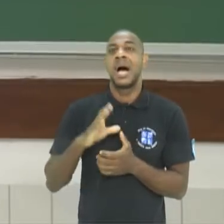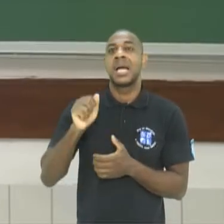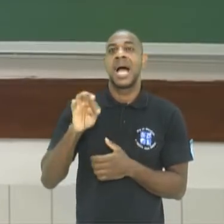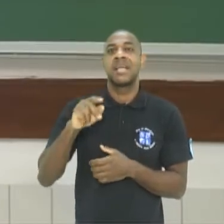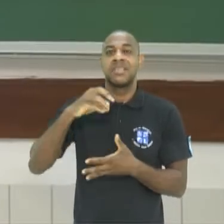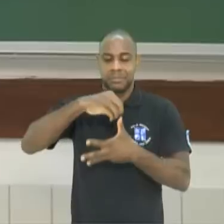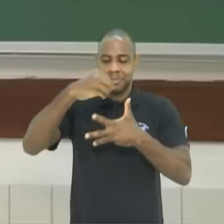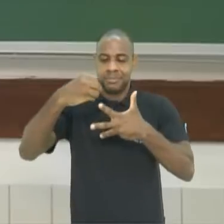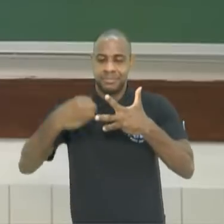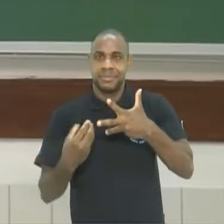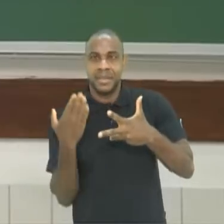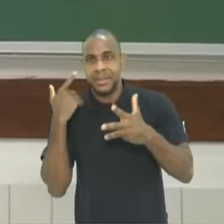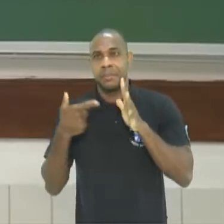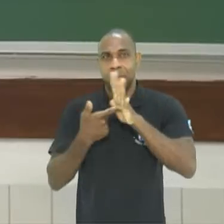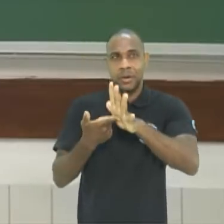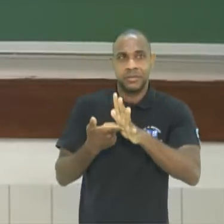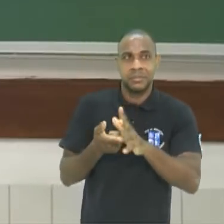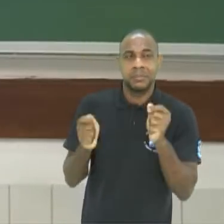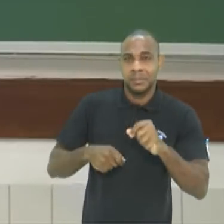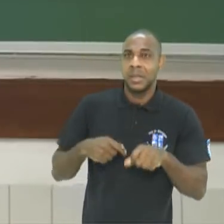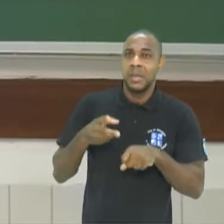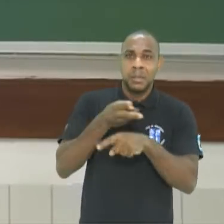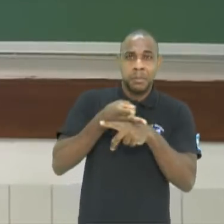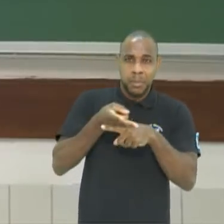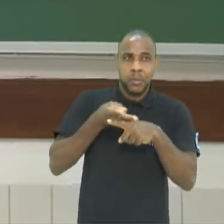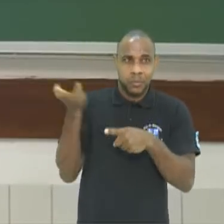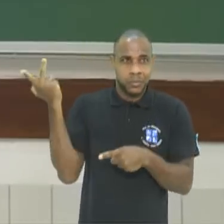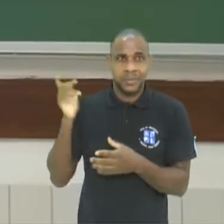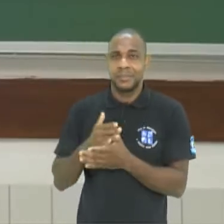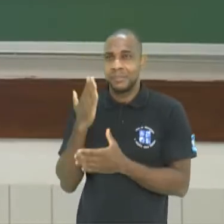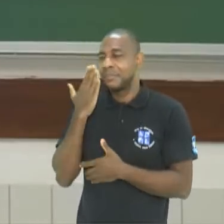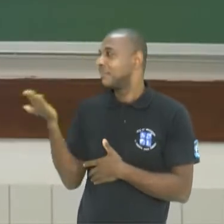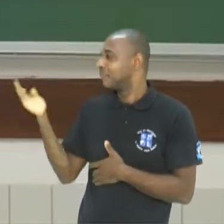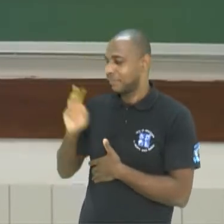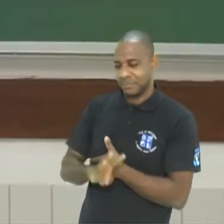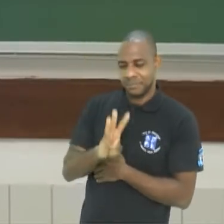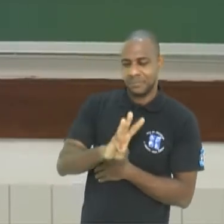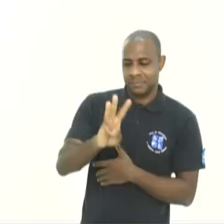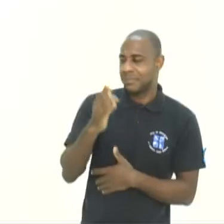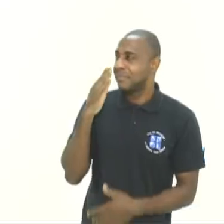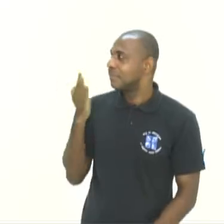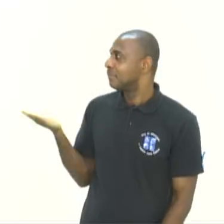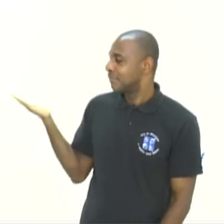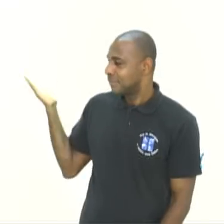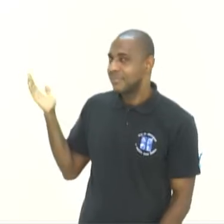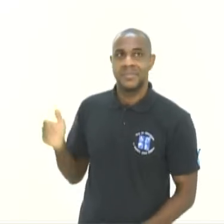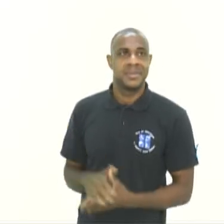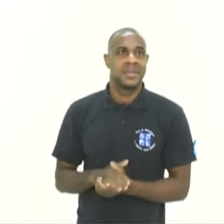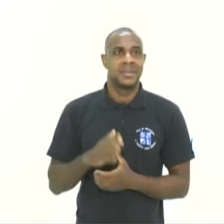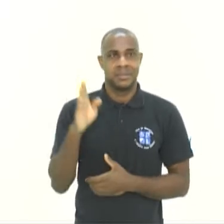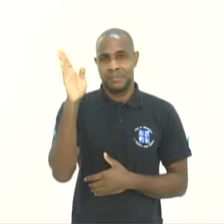essa questão aí do texto dissertativo e argumentativo, que traz também, inclusive, exemplos. E o